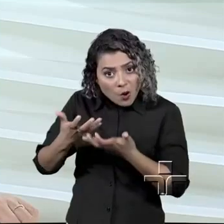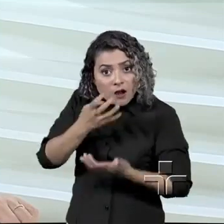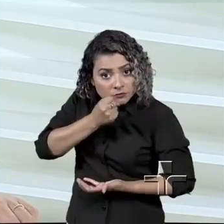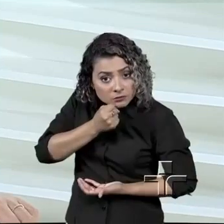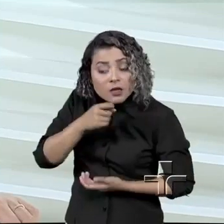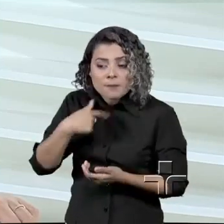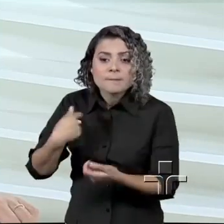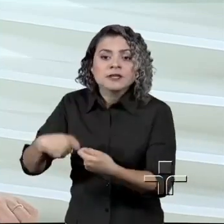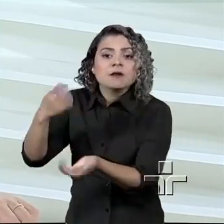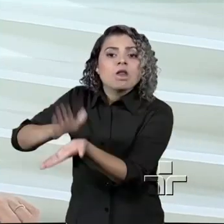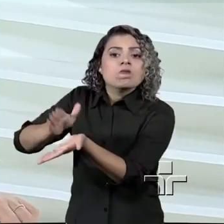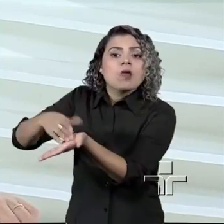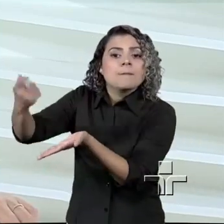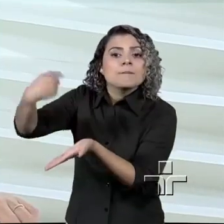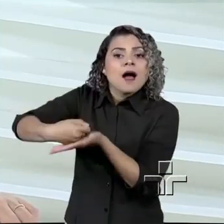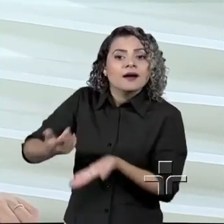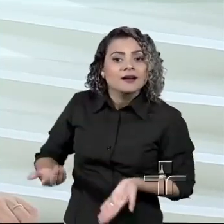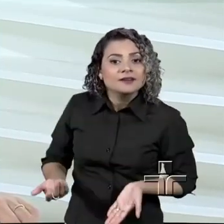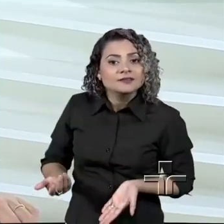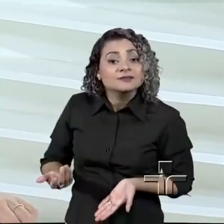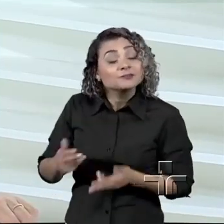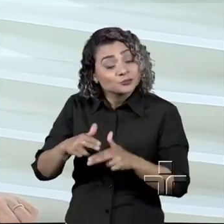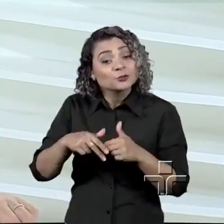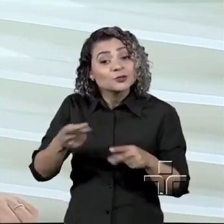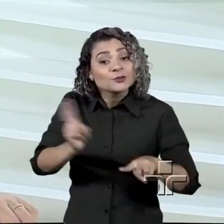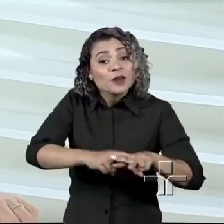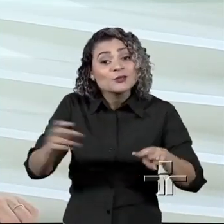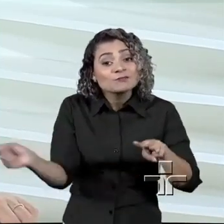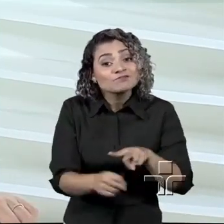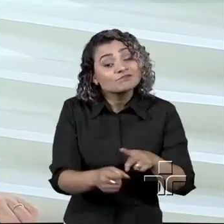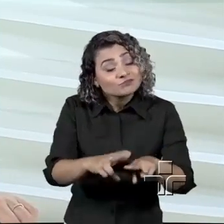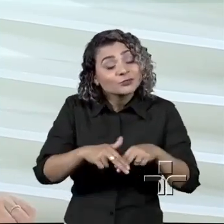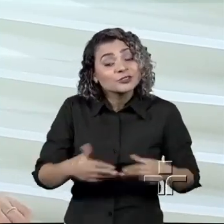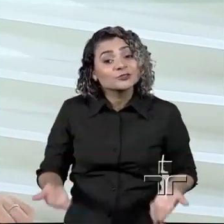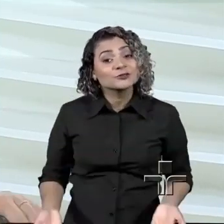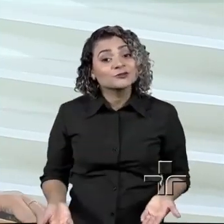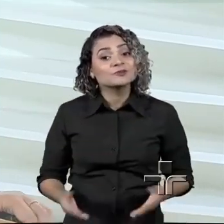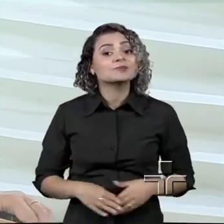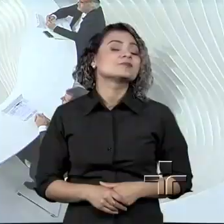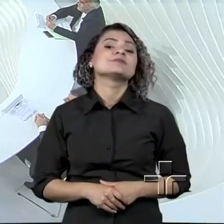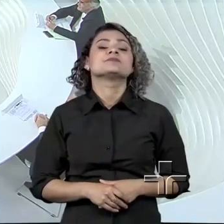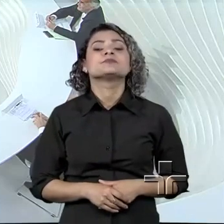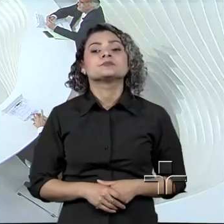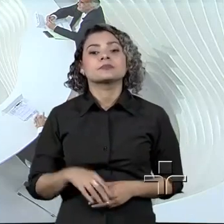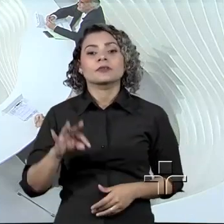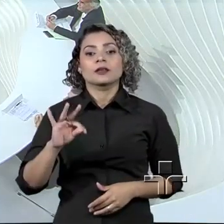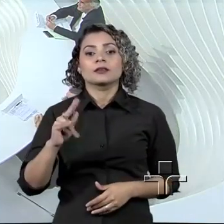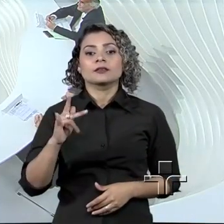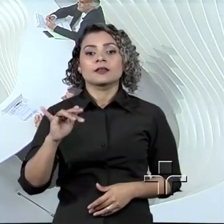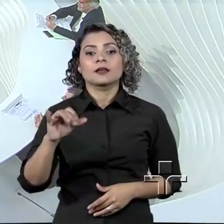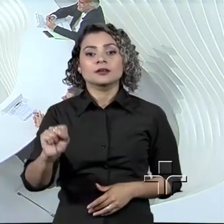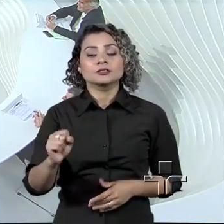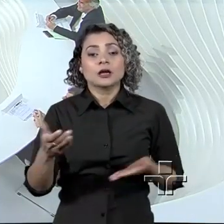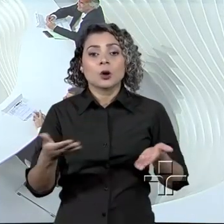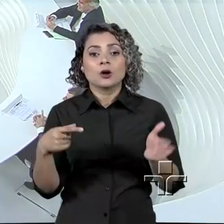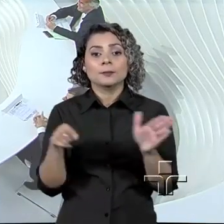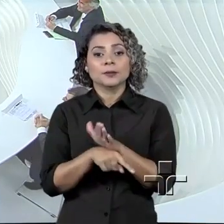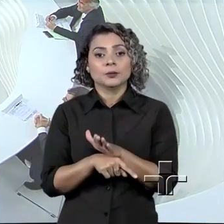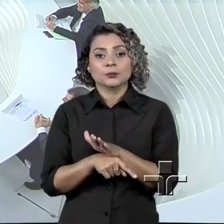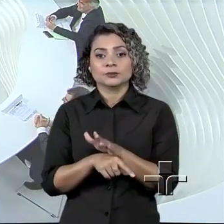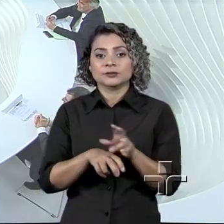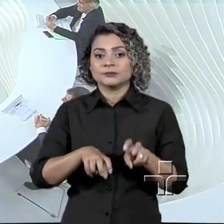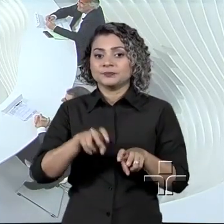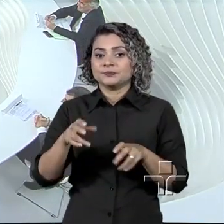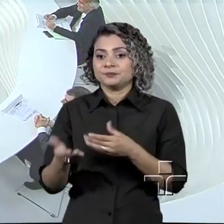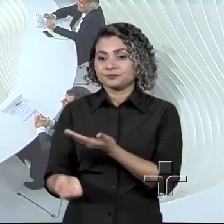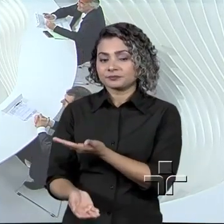quieto, né? E pagaram ele, por isso que ele está preso. Mara, então... agora a Thaís quer fazer a pergunta dela do seu lado